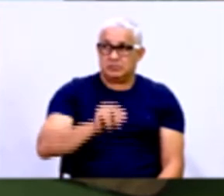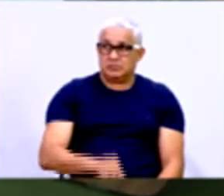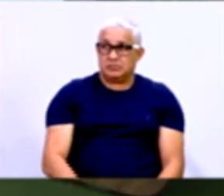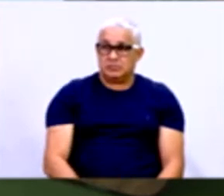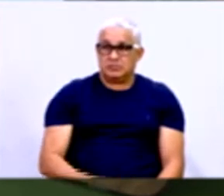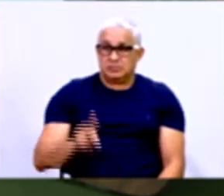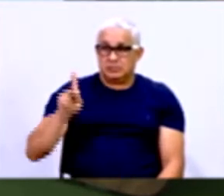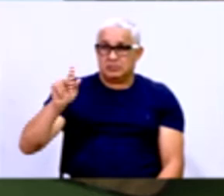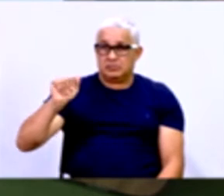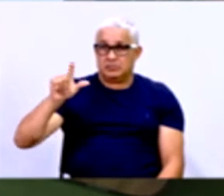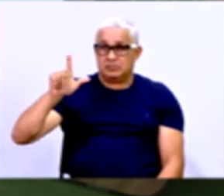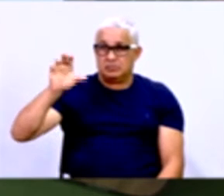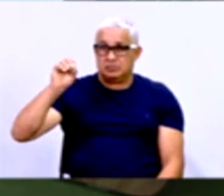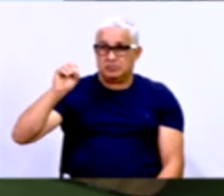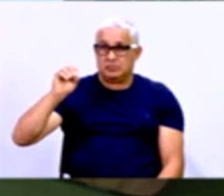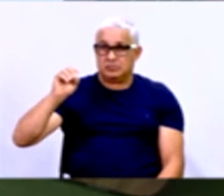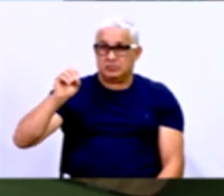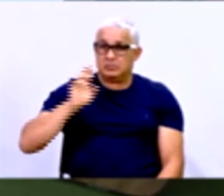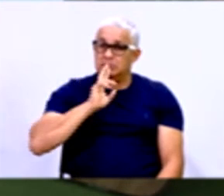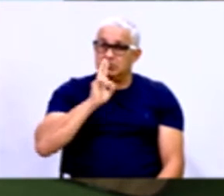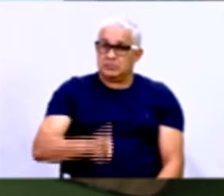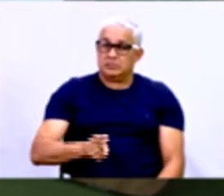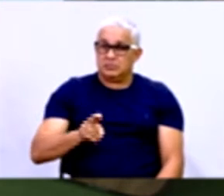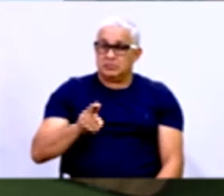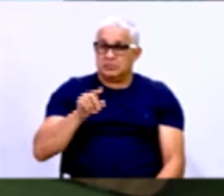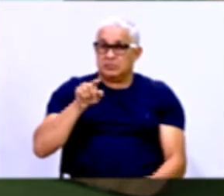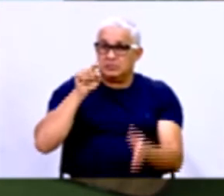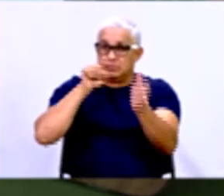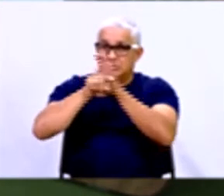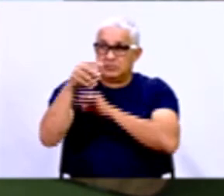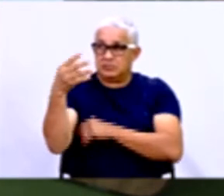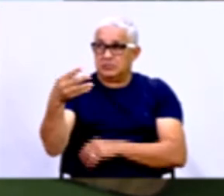o Paulo de Jaru respondeu a questão 4,